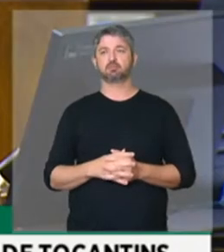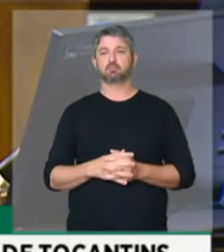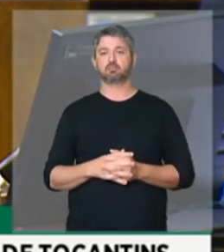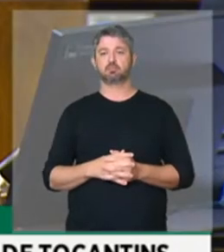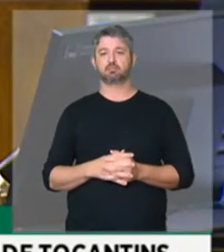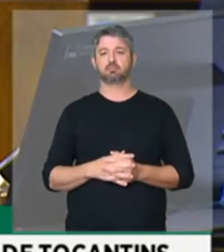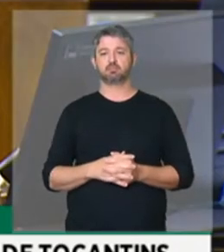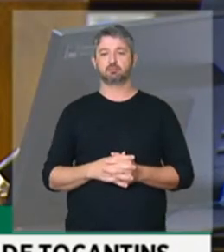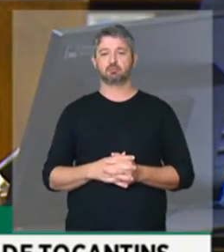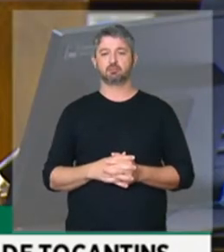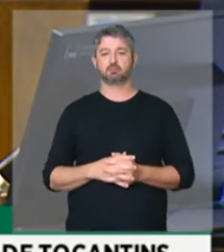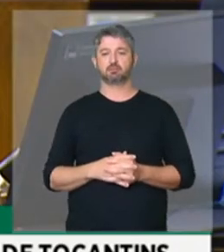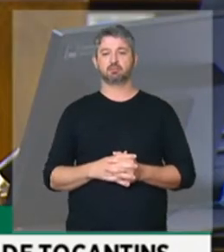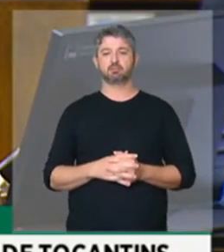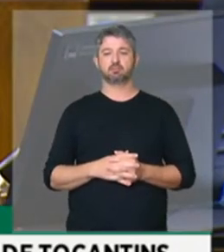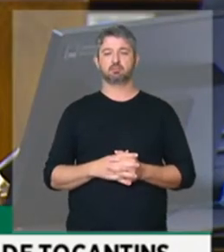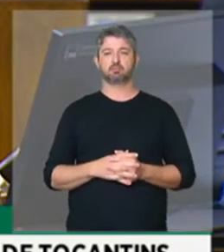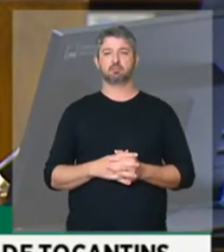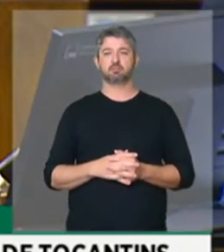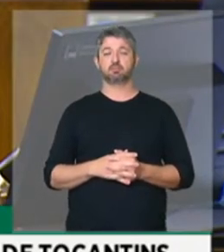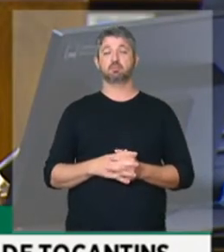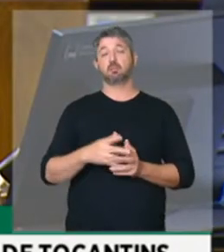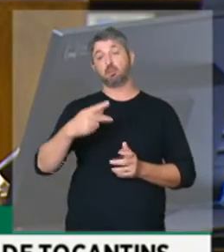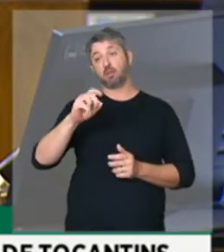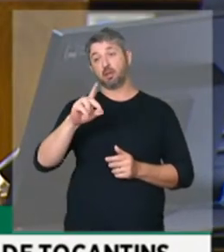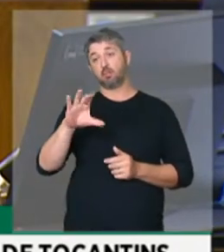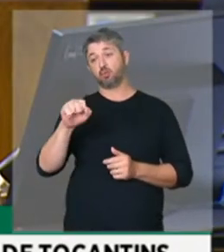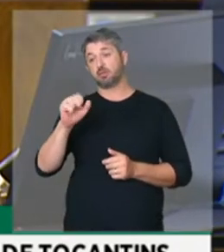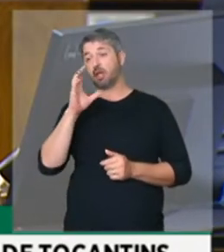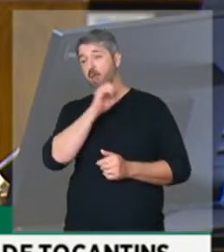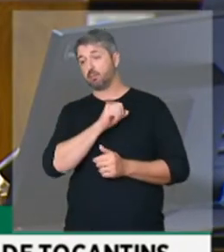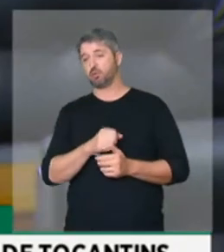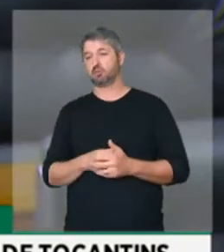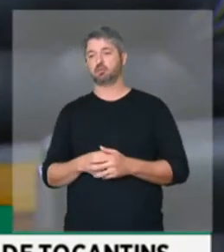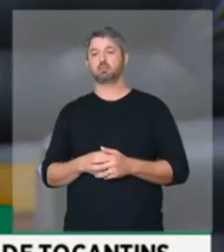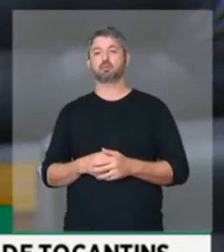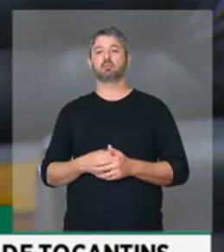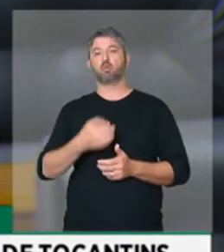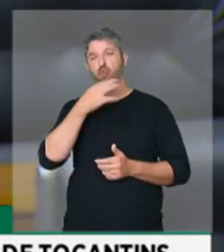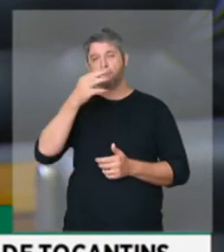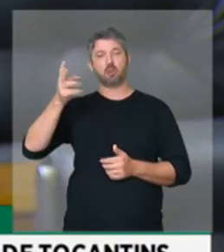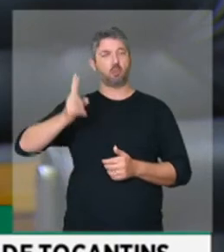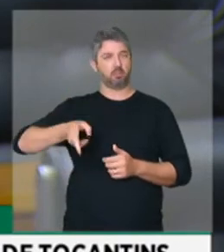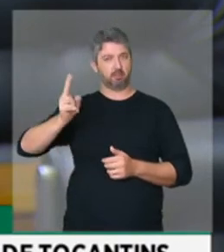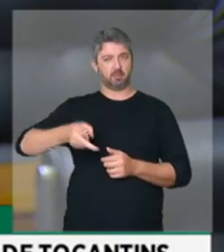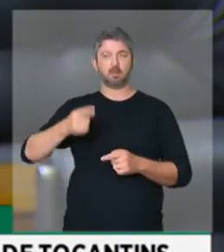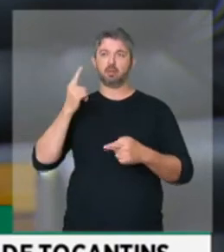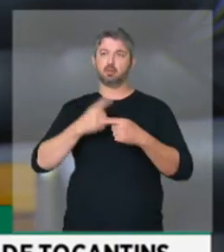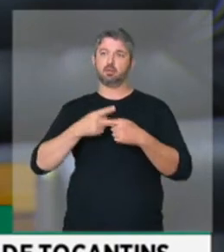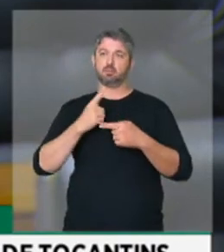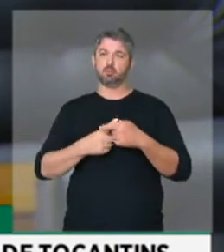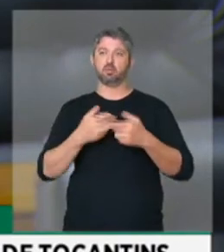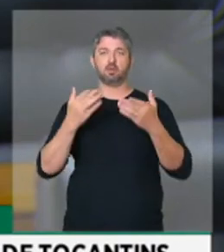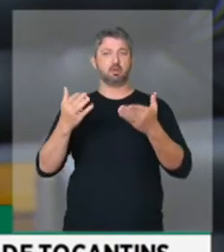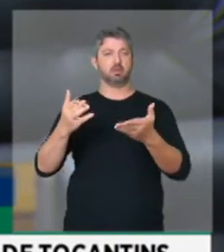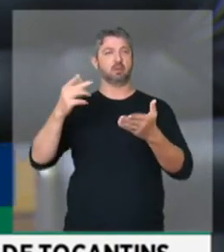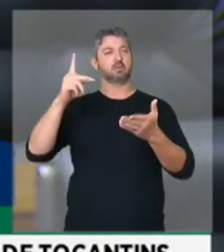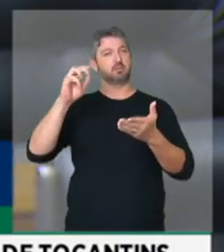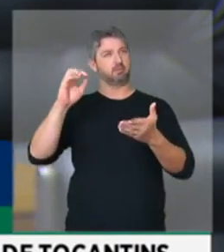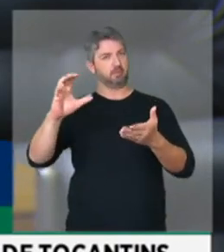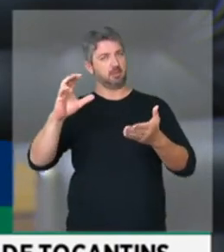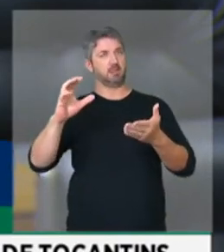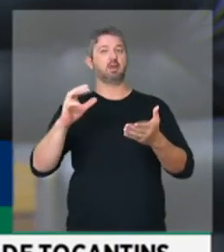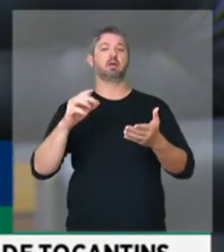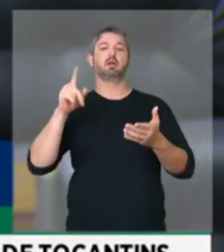do pessoal, não. Podemos rapidamente, deputado. Senhor presidente, podemos manter a mesma posição, porque esta PEC. Ela